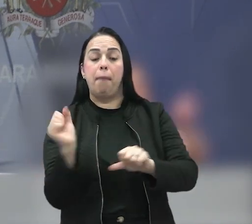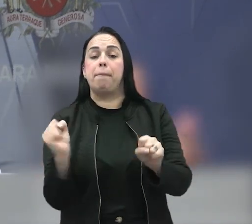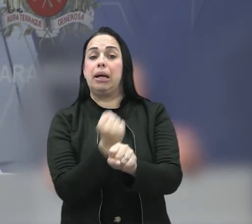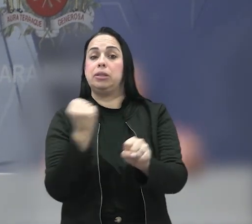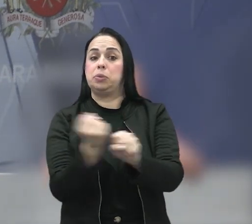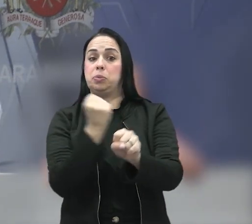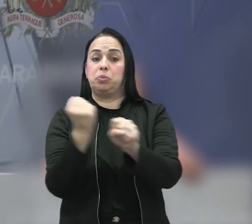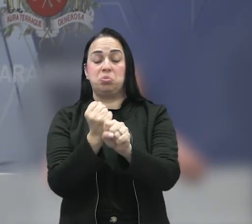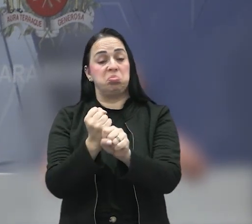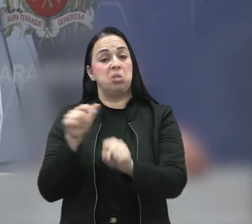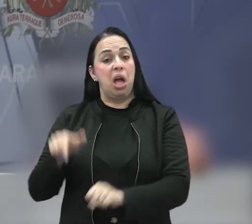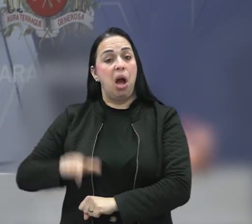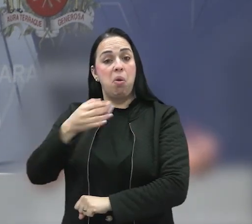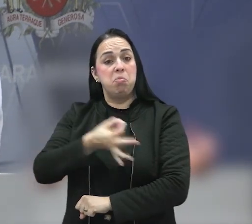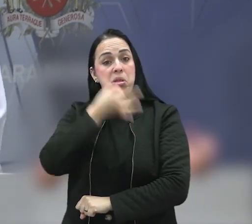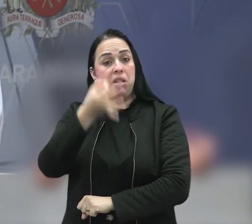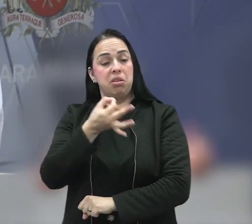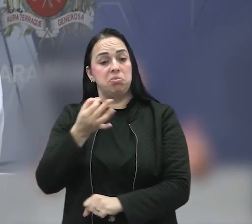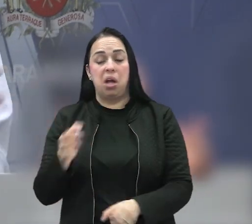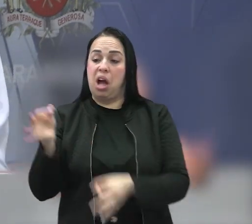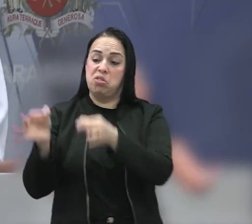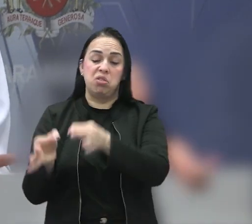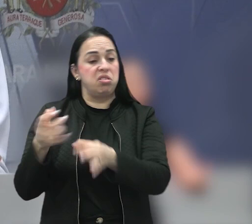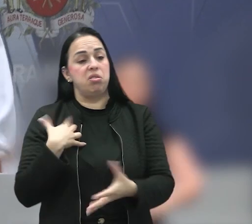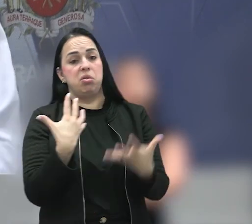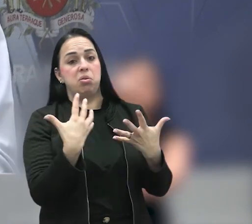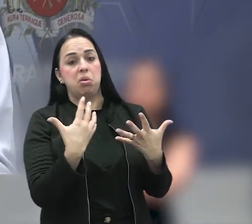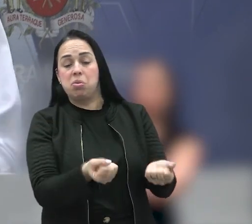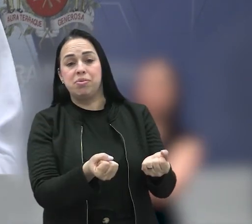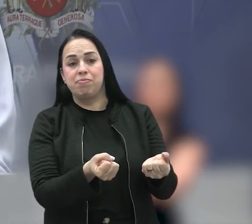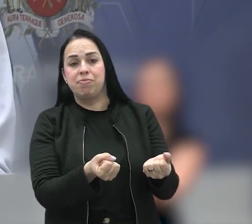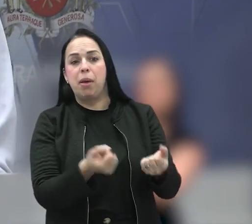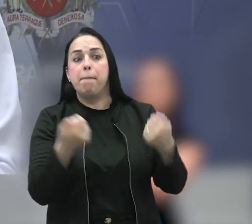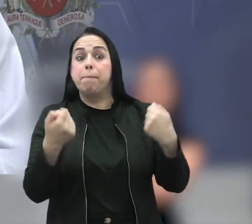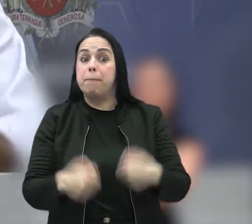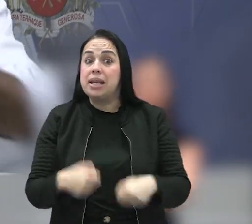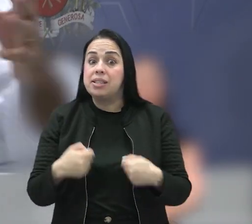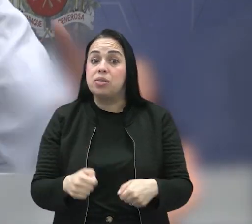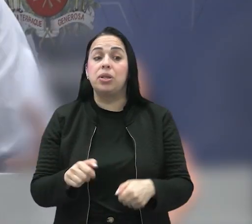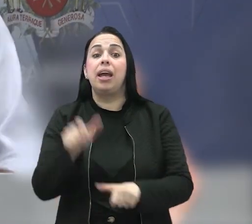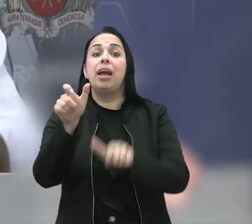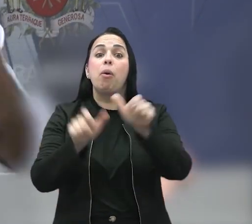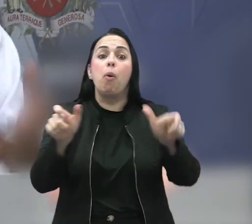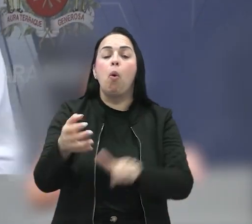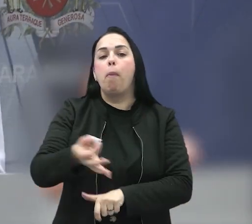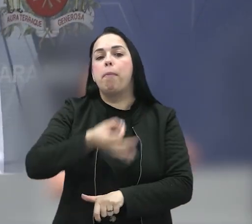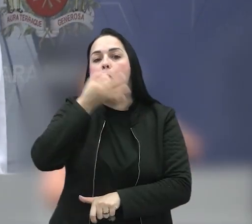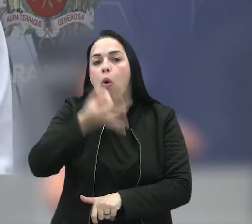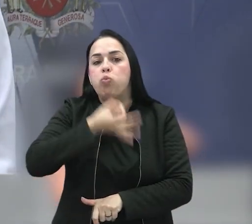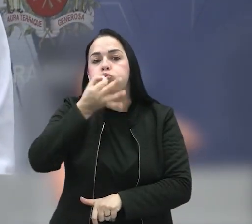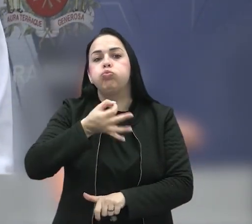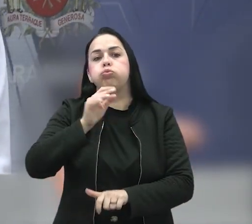da cidade. De acordo com Lino Bispo, a Justiça entendeu que este debate precisa contar com a participação